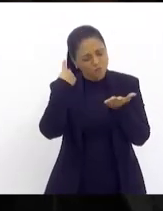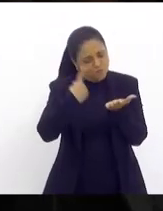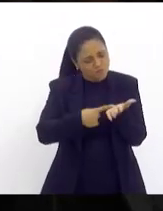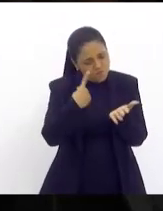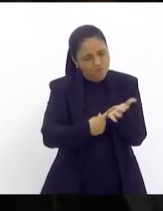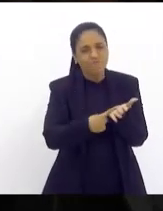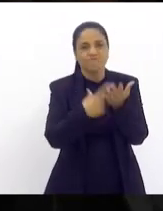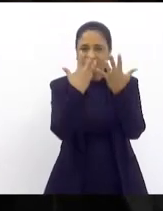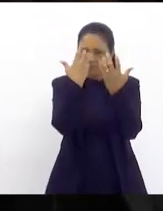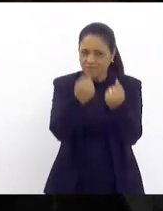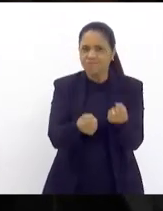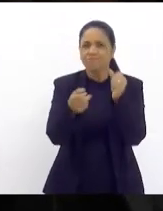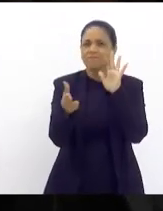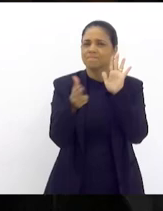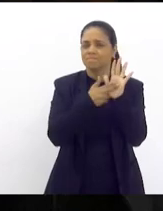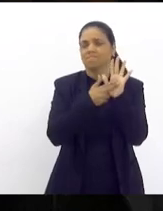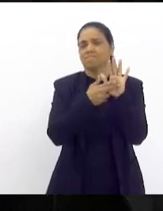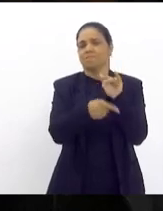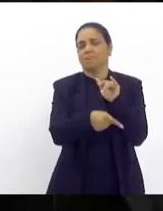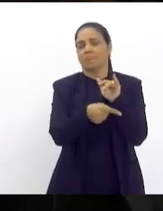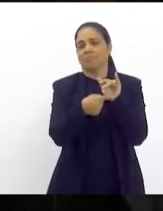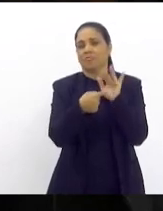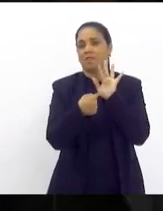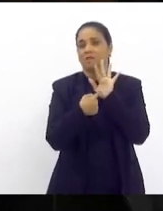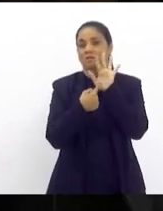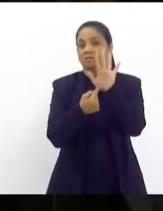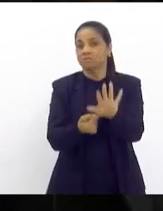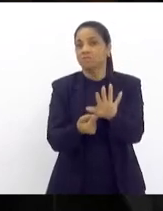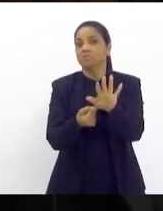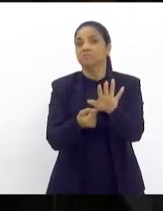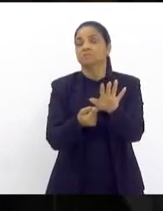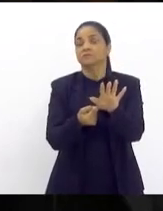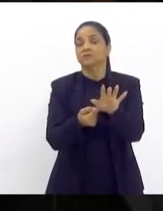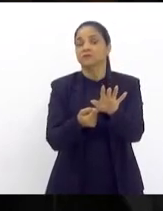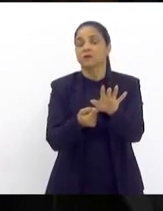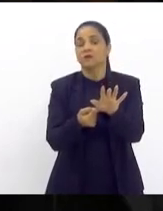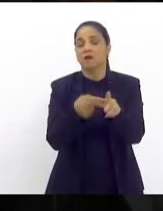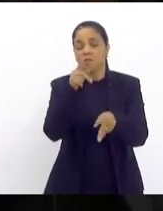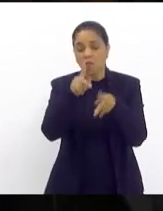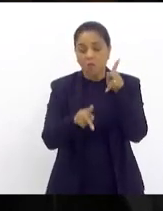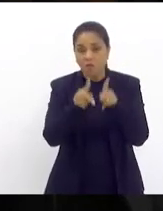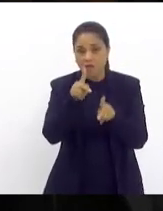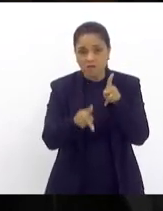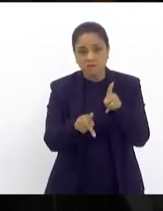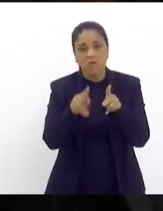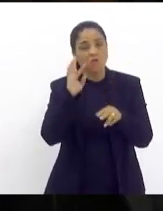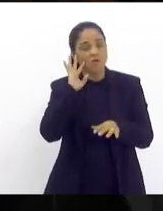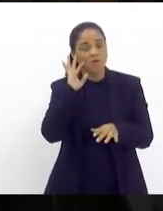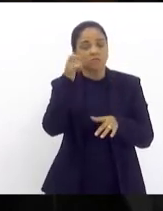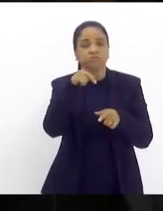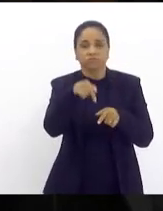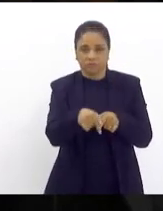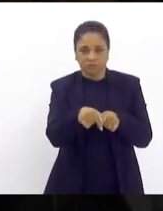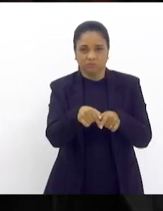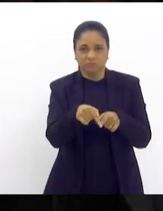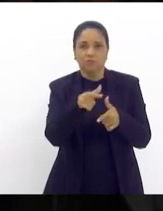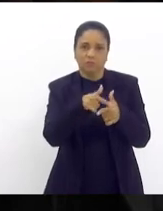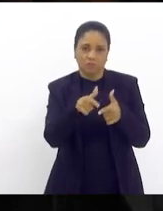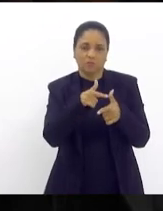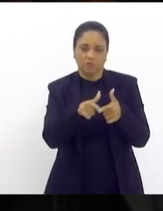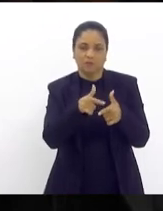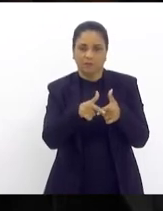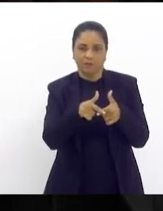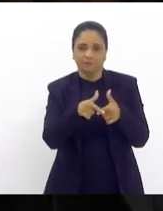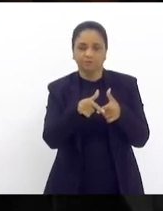que irá né fazer com que esse Anseio da população seja sanar também em nossa cidade